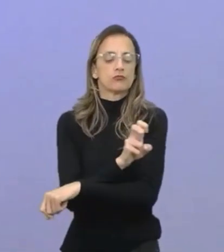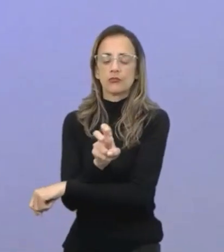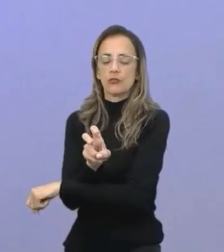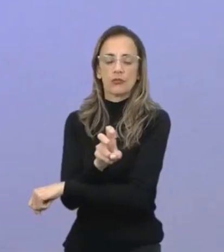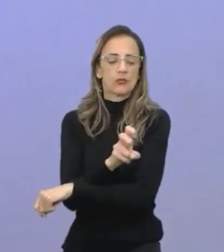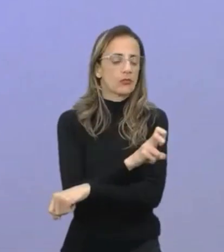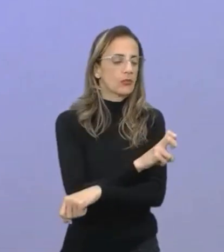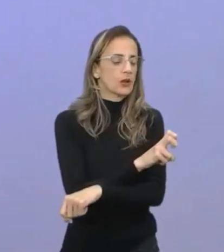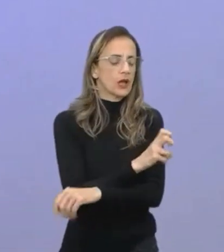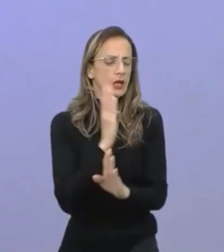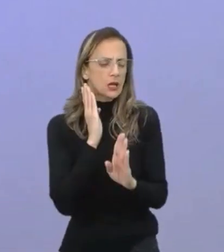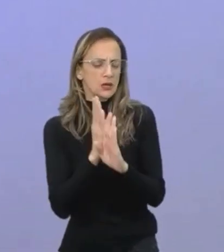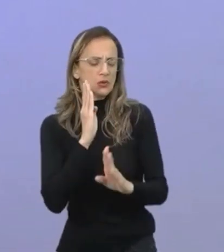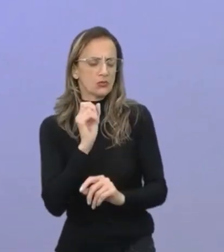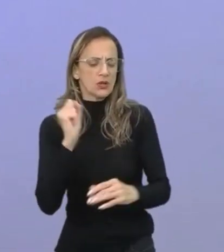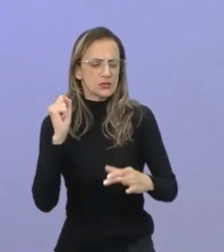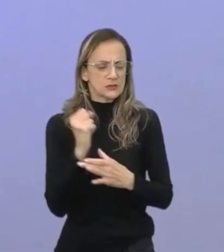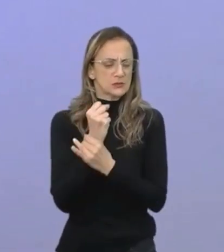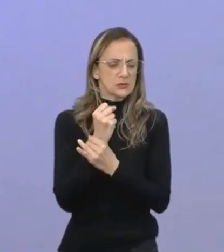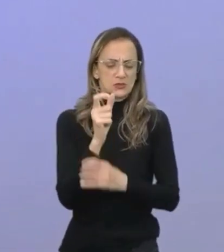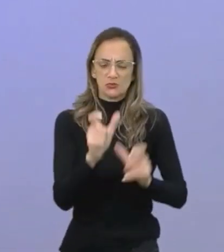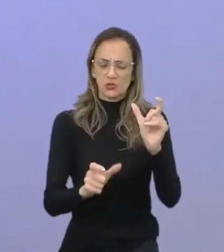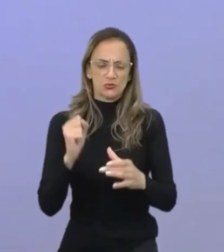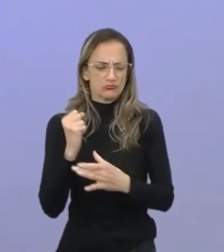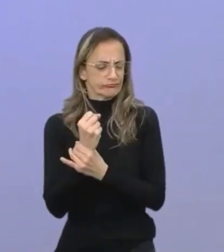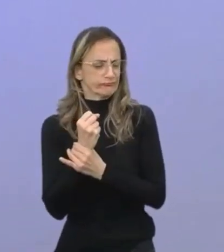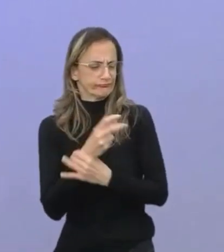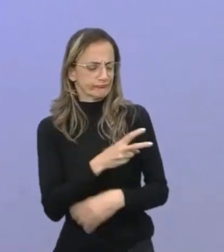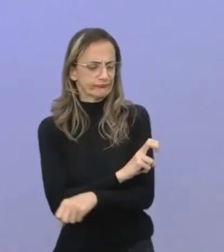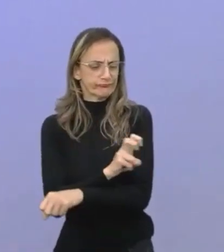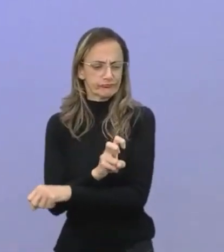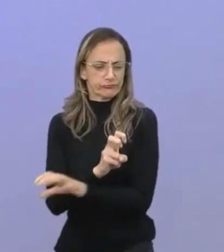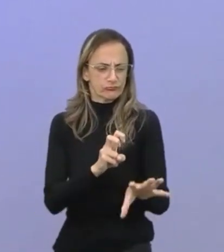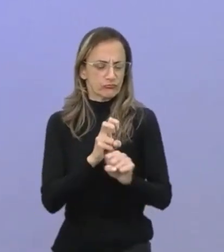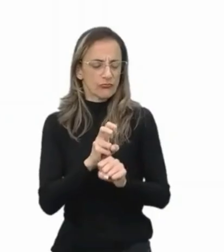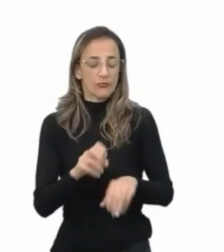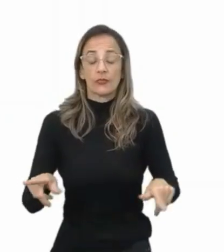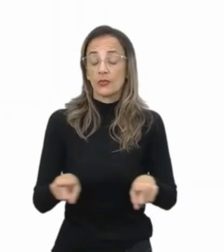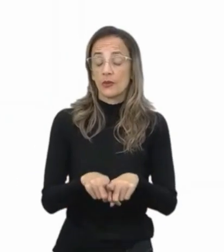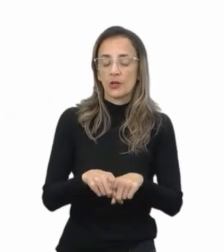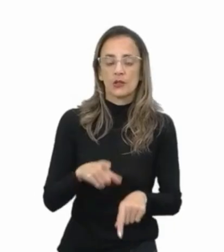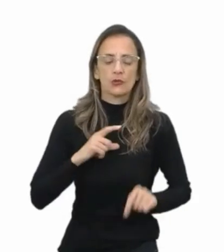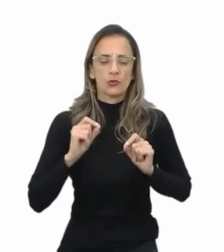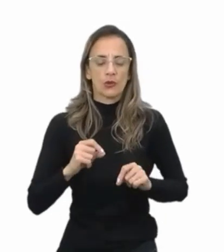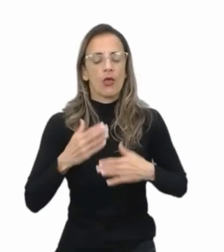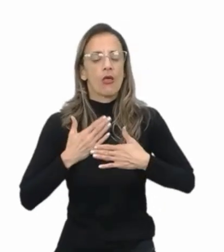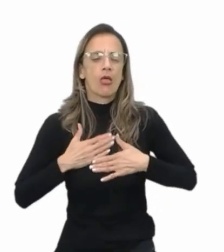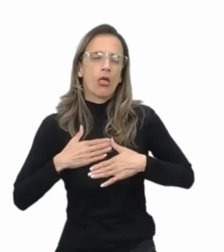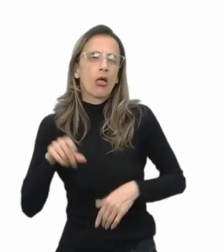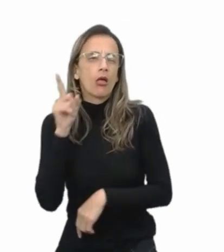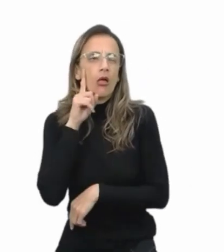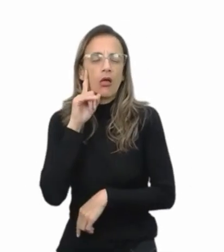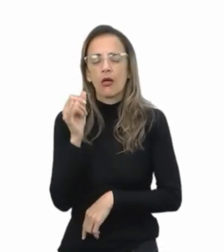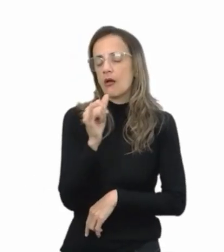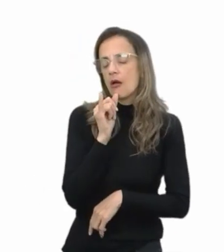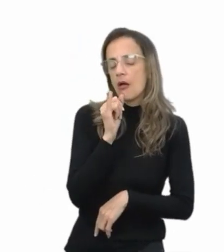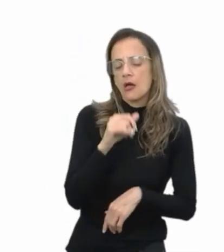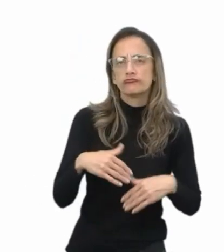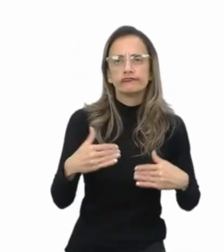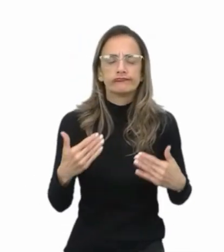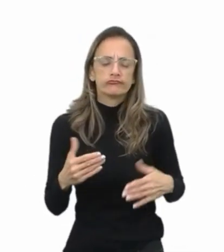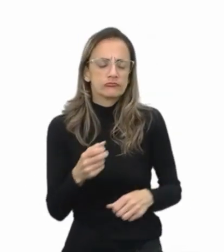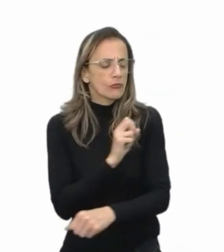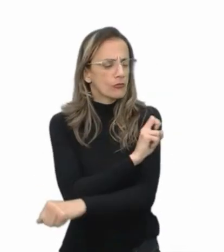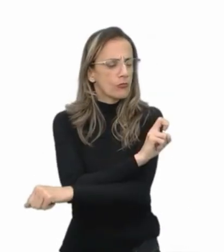de alguém e conseguir ter uma segurança maior ali nos seus locais. Temos também o conforto. No dia a dia, a gente pode ter como exemplo o